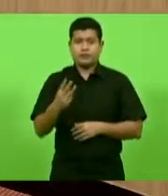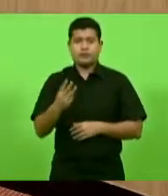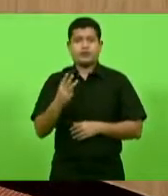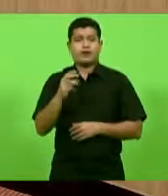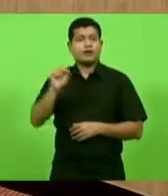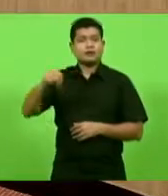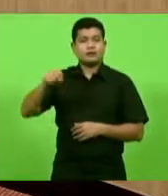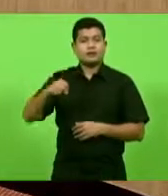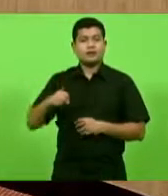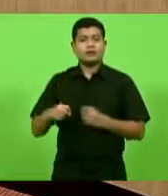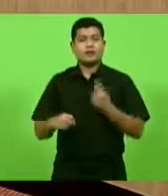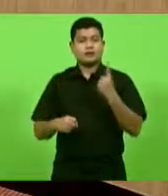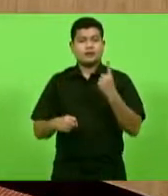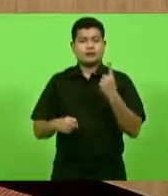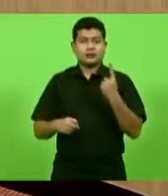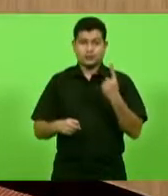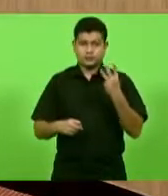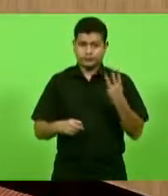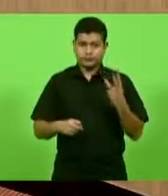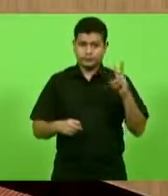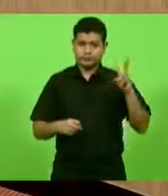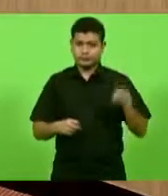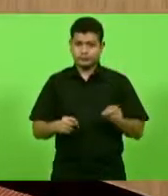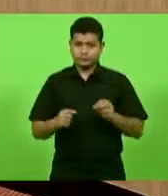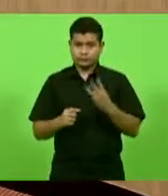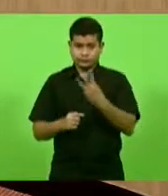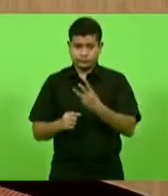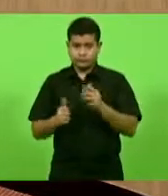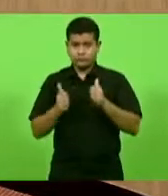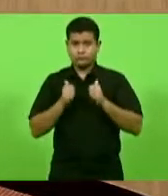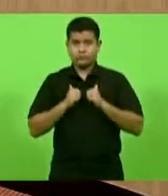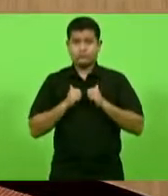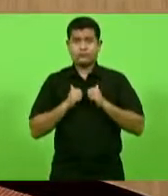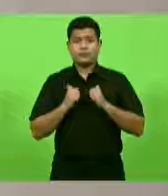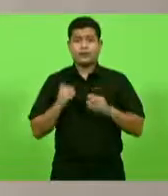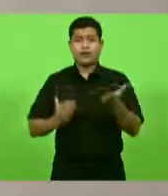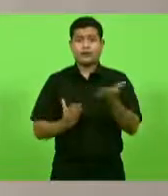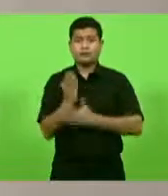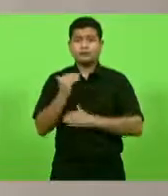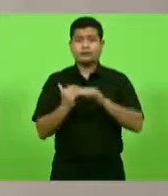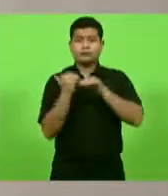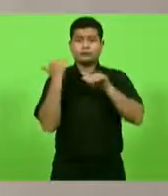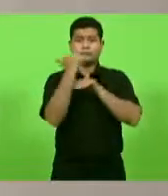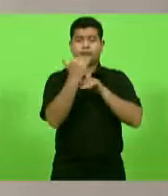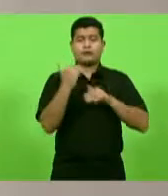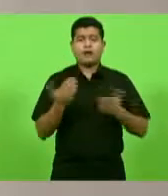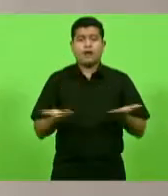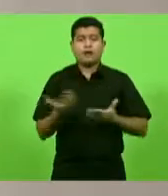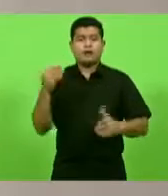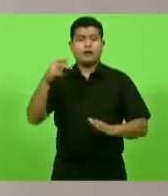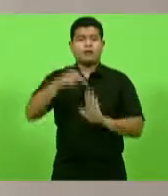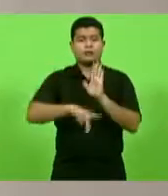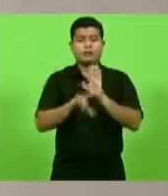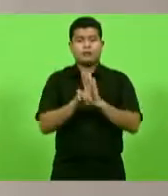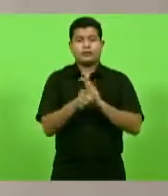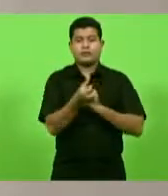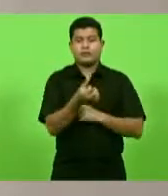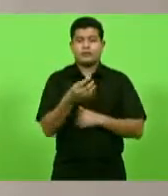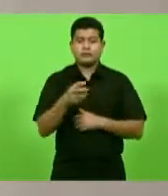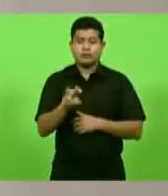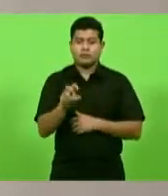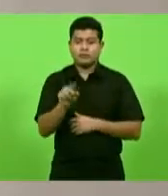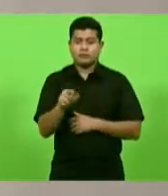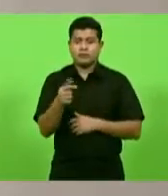não, 3 abstenções, aprovado por maioria. Em votação, projeto de lei 65.7/2021, autor Governo do